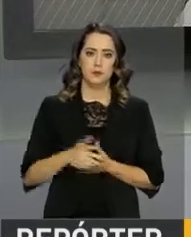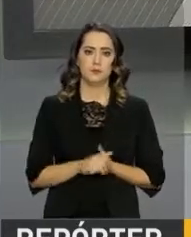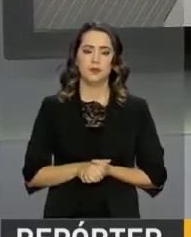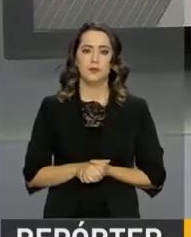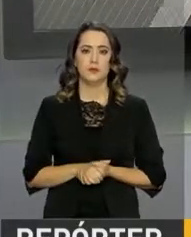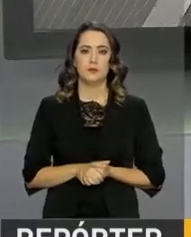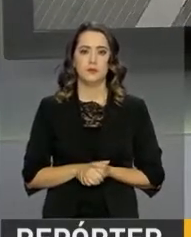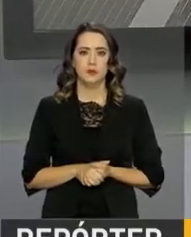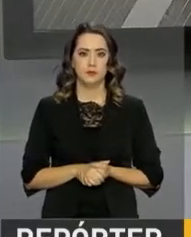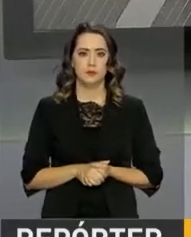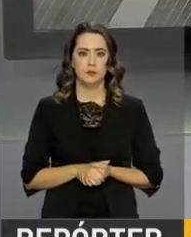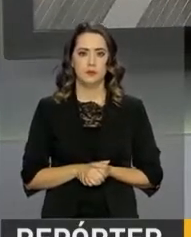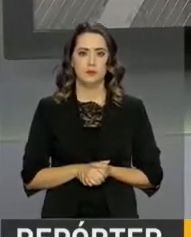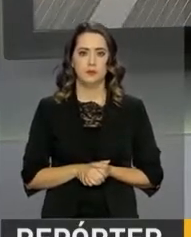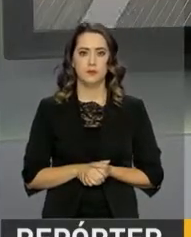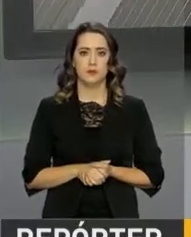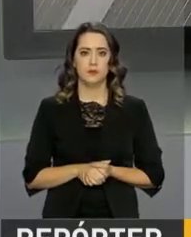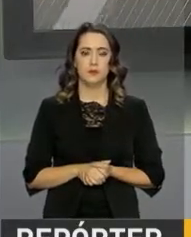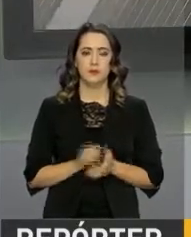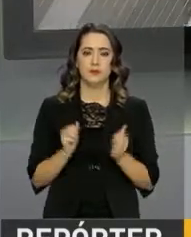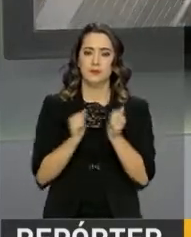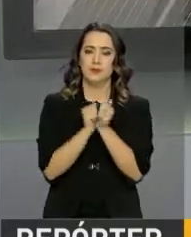na página da NBR na internet.